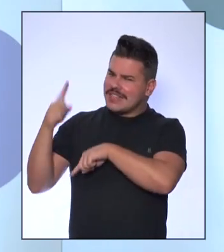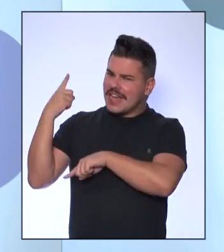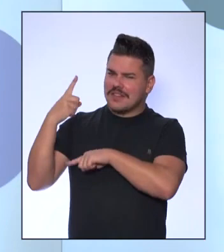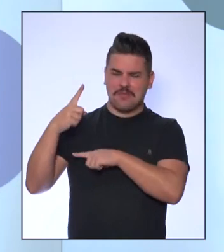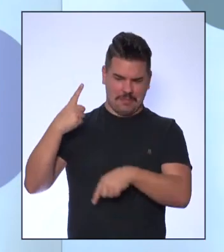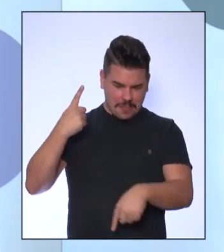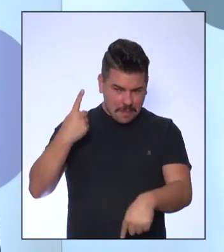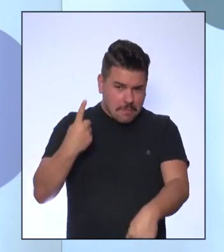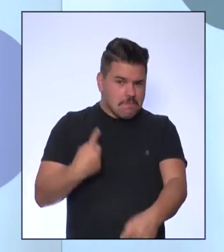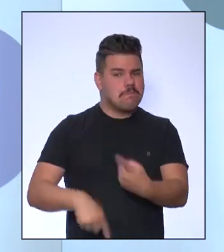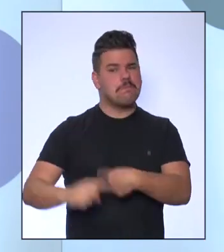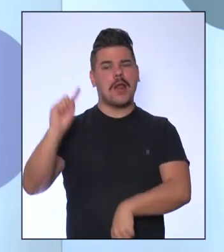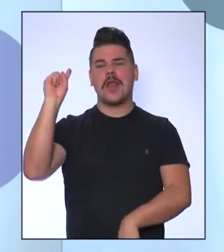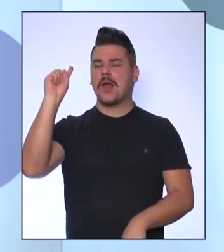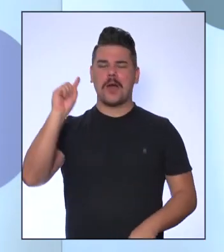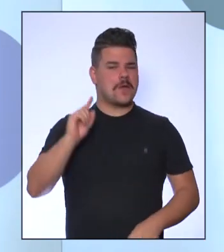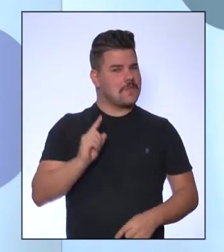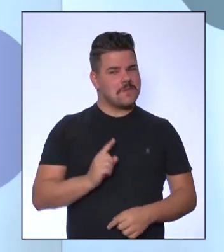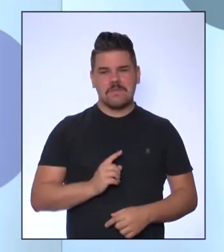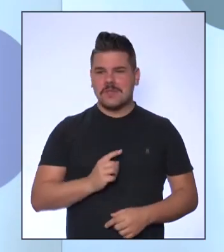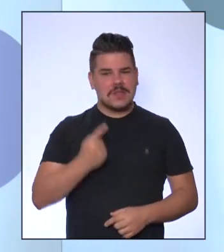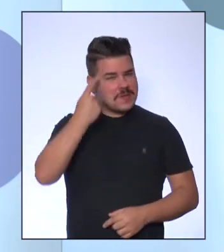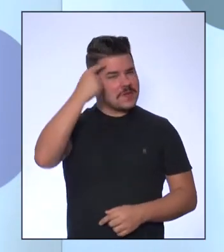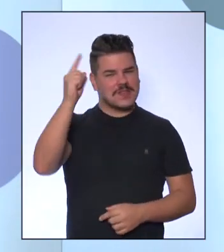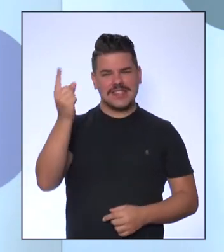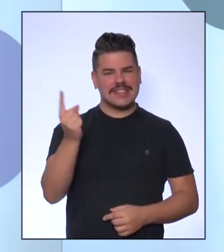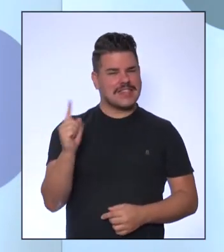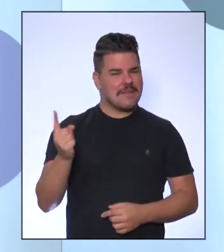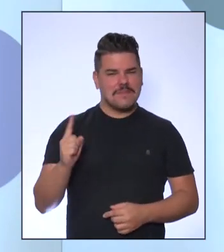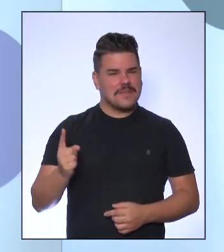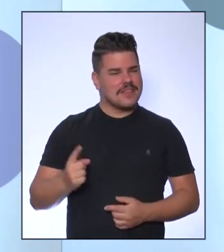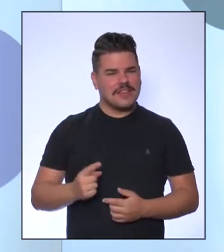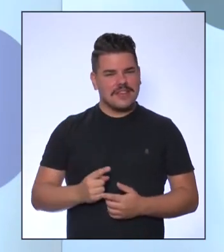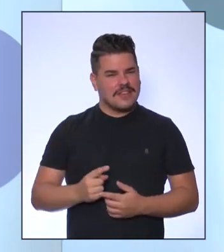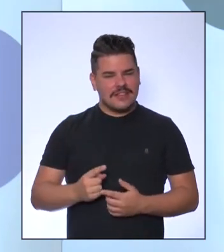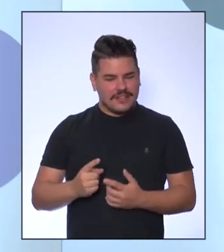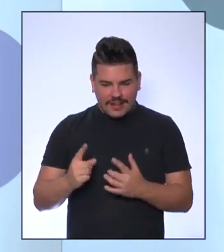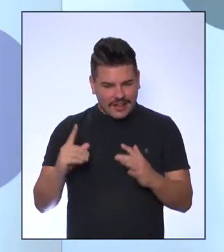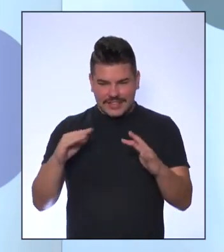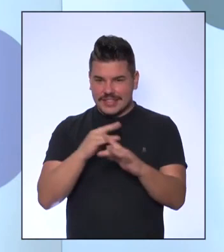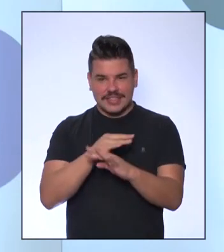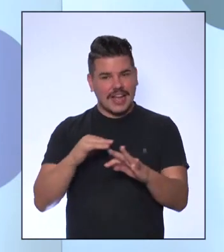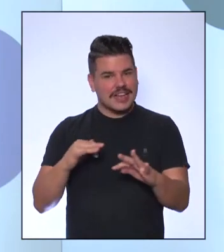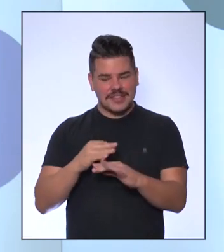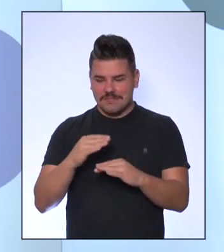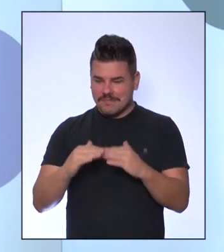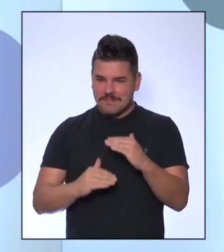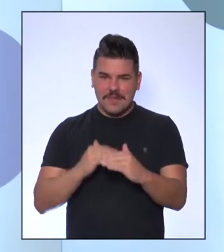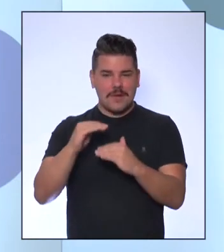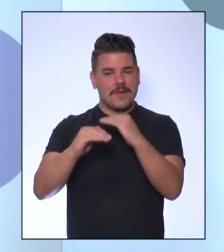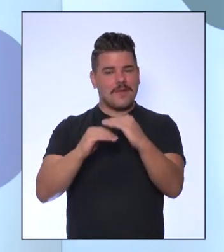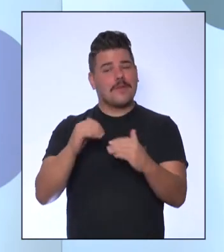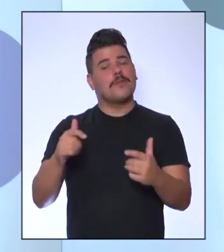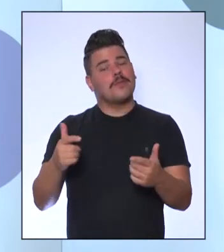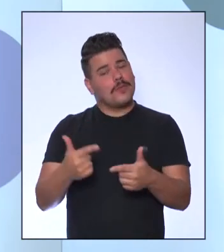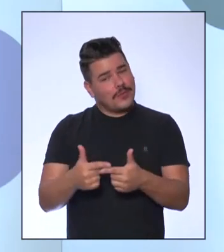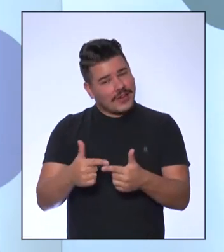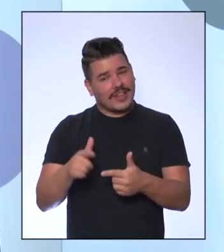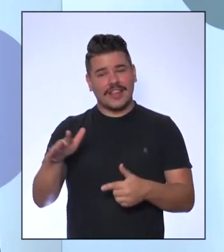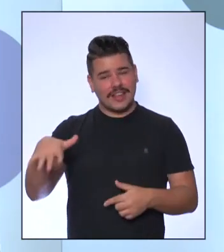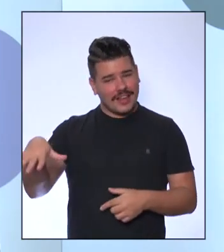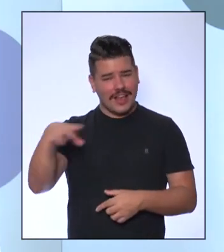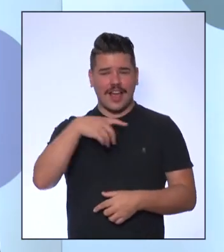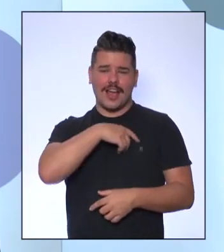urbana, histórica, que houve na cidade, por serem, né, estudantes muito